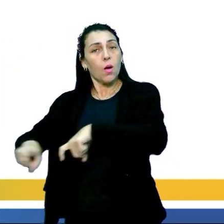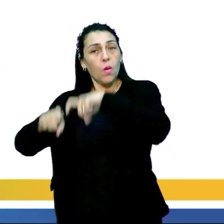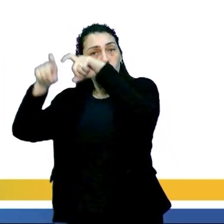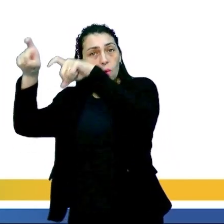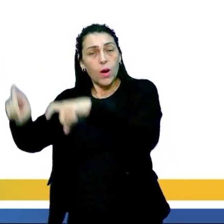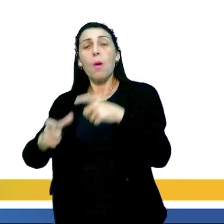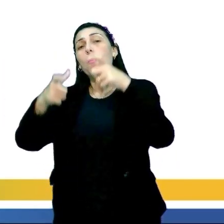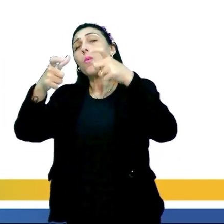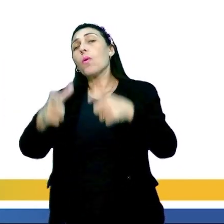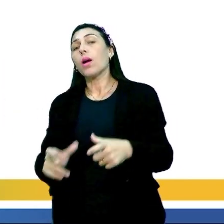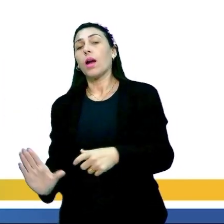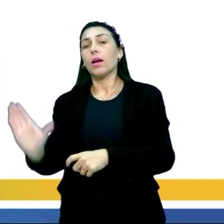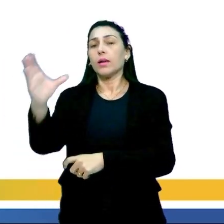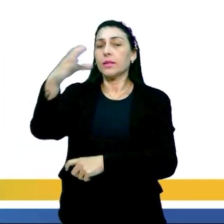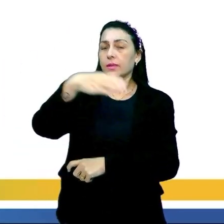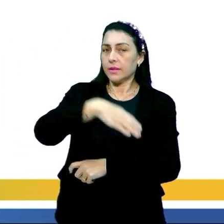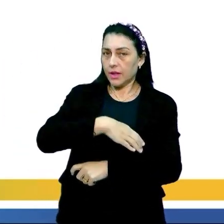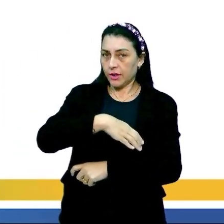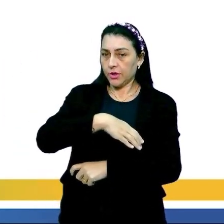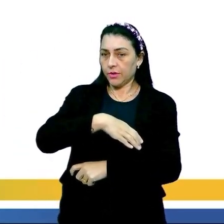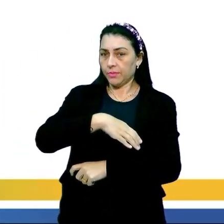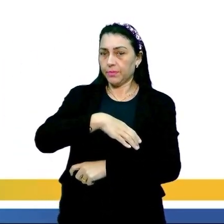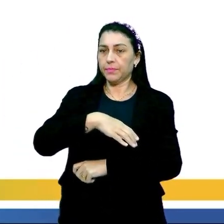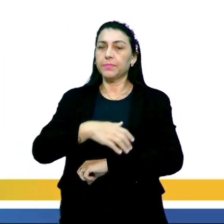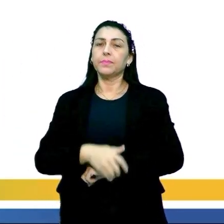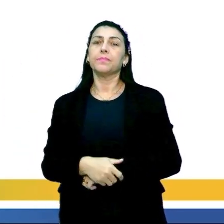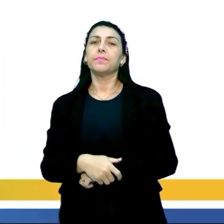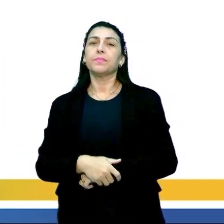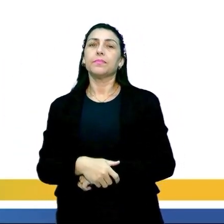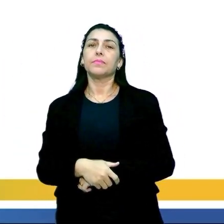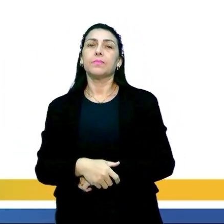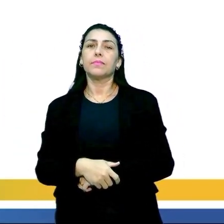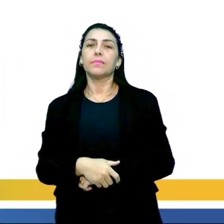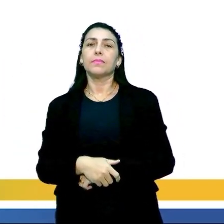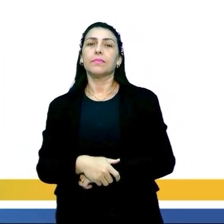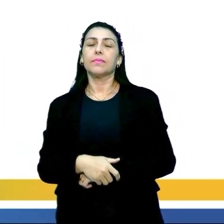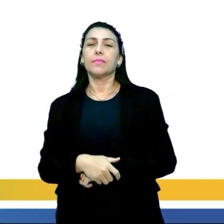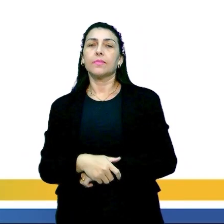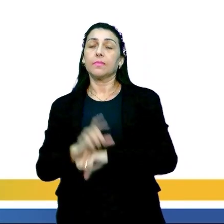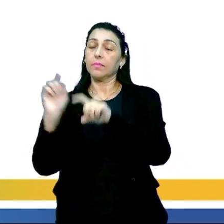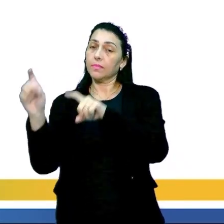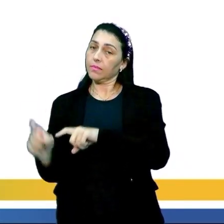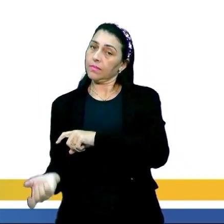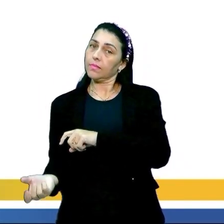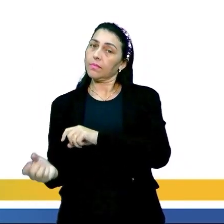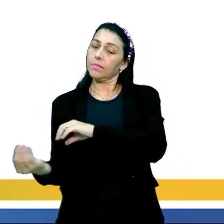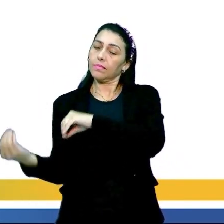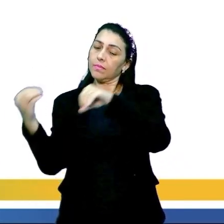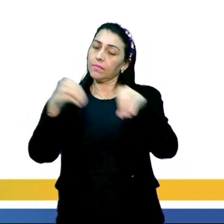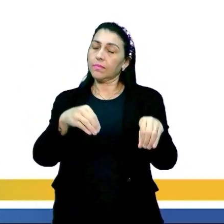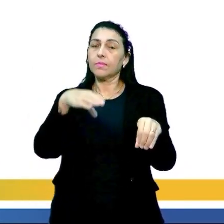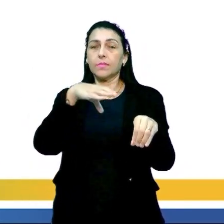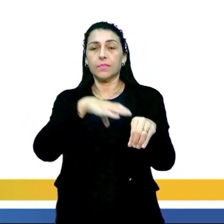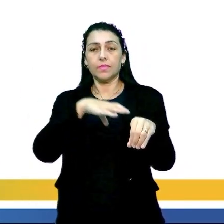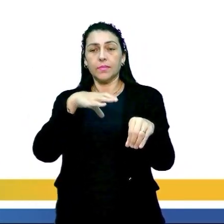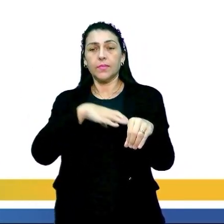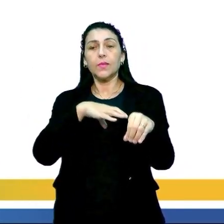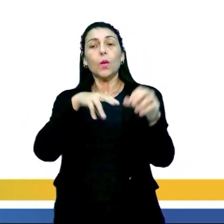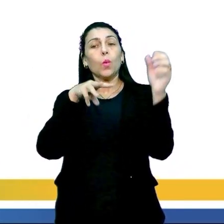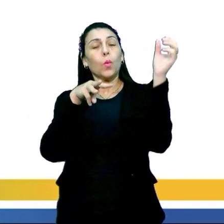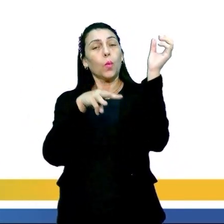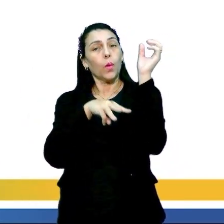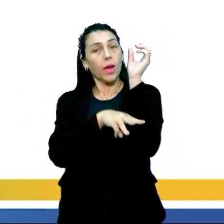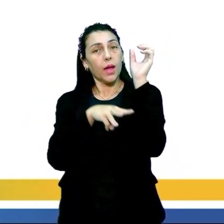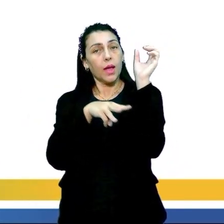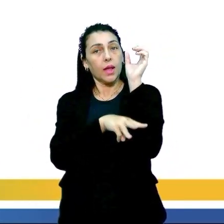É o espaço rural que a gente conhece. Saída do campo para a cidade. O êxodo